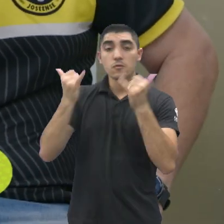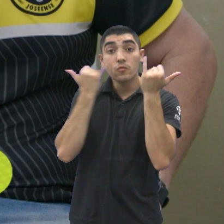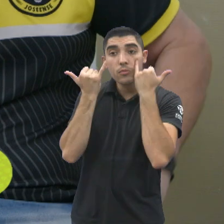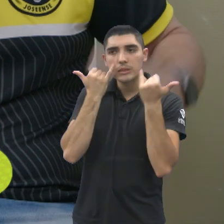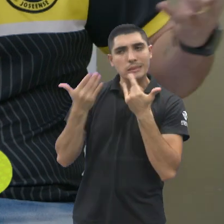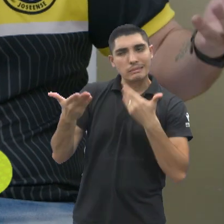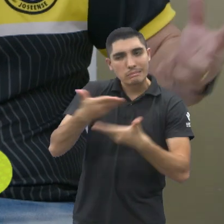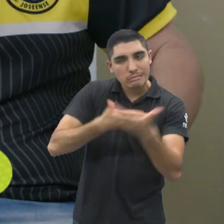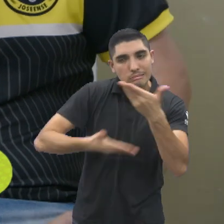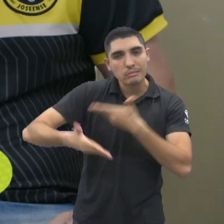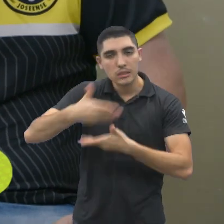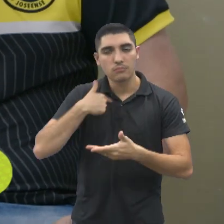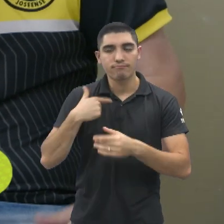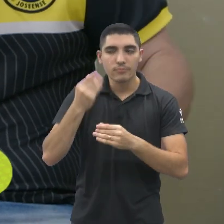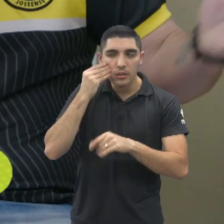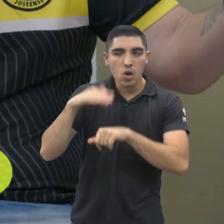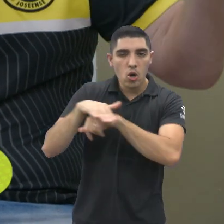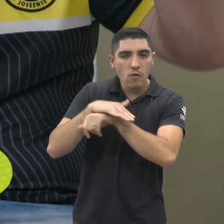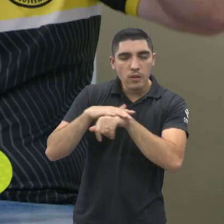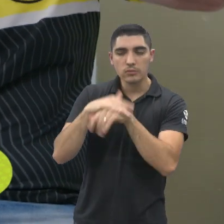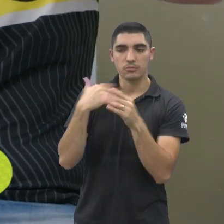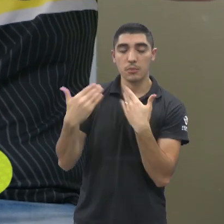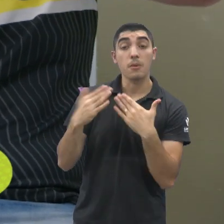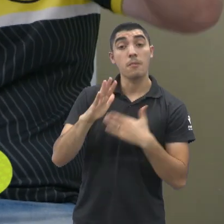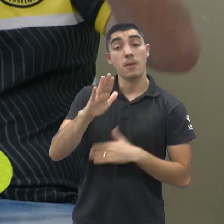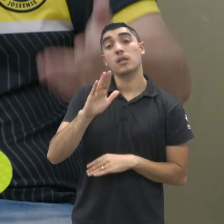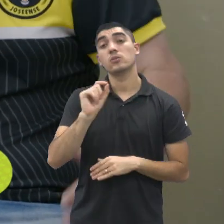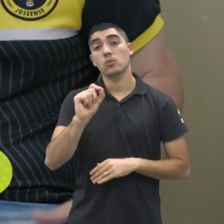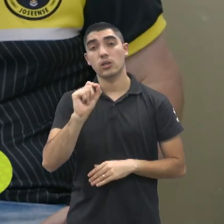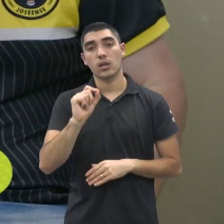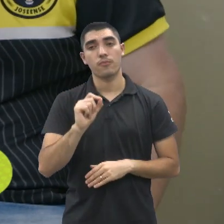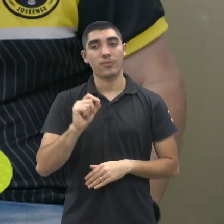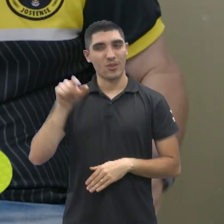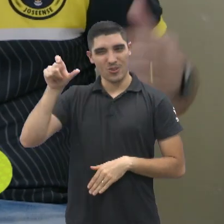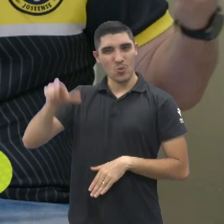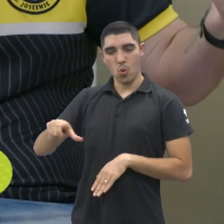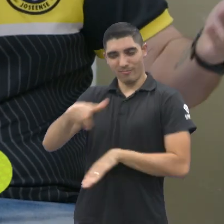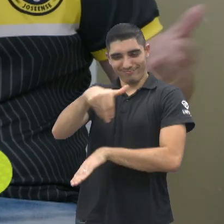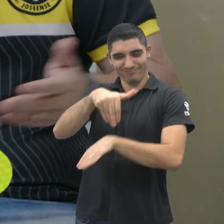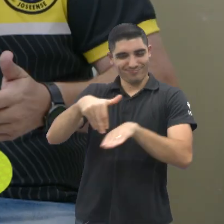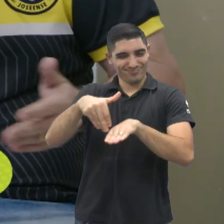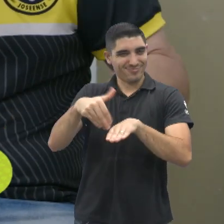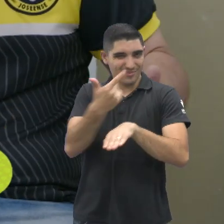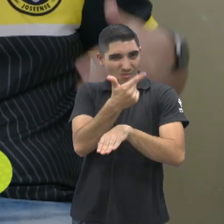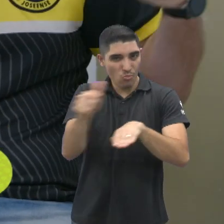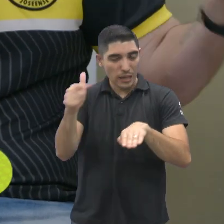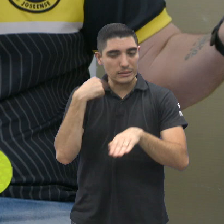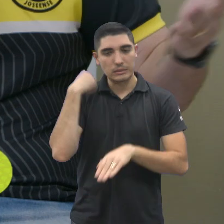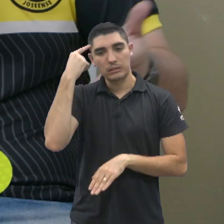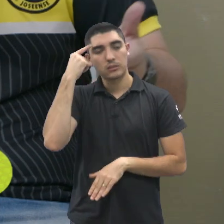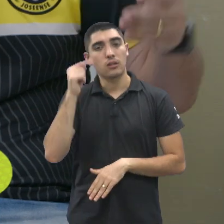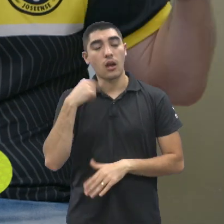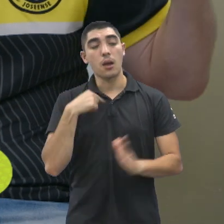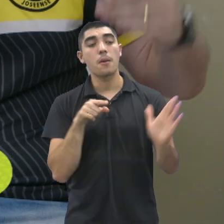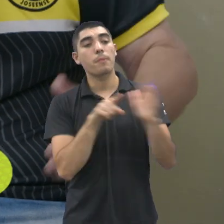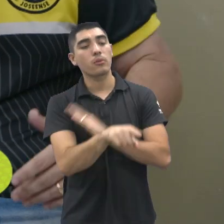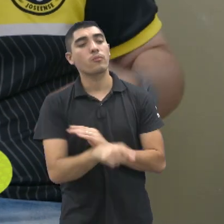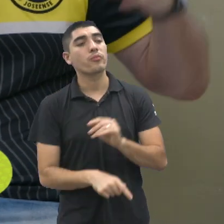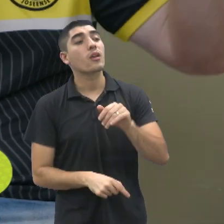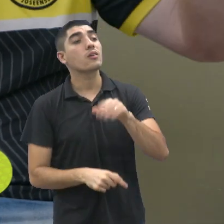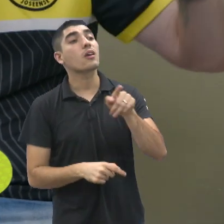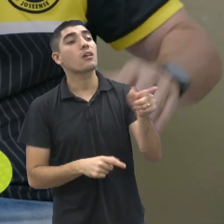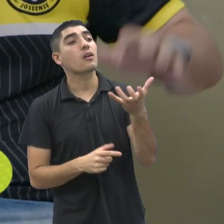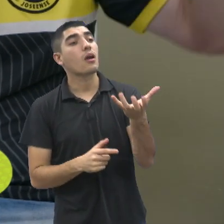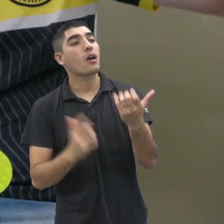o máximo de cada um naquele momento. O lado positivo disso aí de não ter o volante é isso, né? Na hora que você pergunta quem pode ir, você vê quem que tá, quem não tá, né?